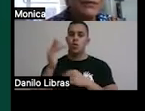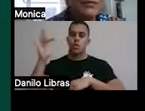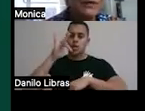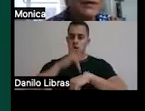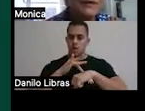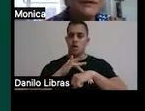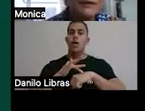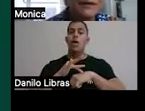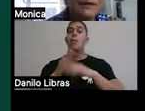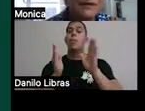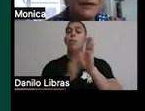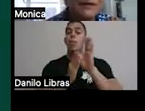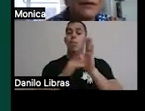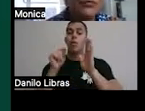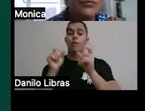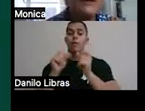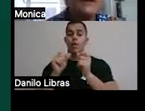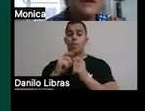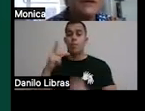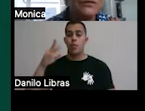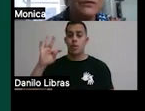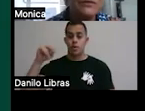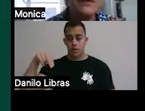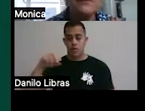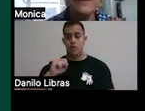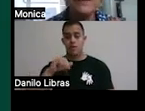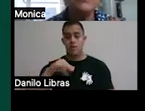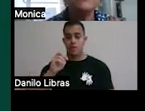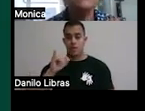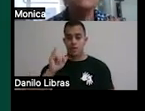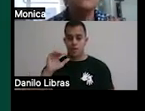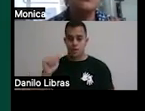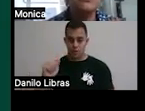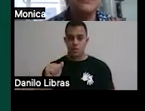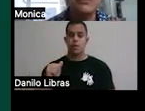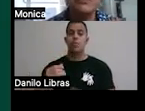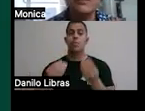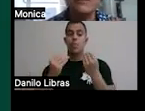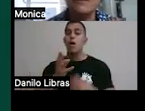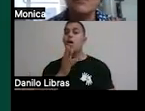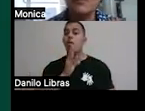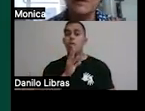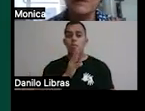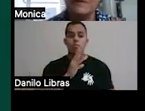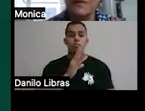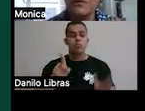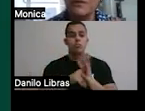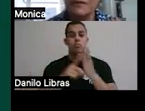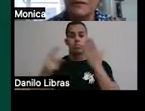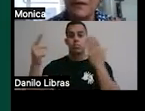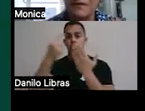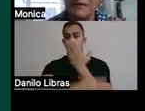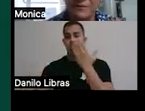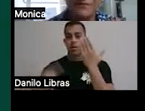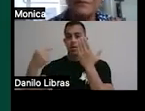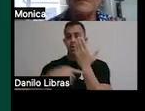fazer uma proteína sintética usada como antígeno para reconhecer anticorpos das pessoas e poder testar num teste